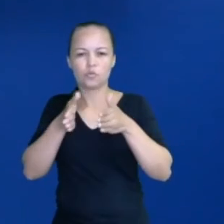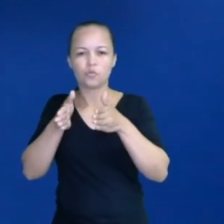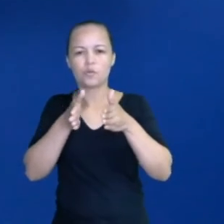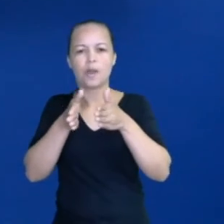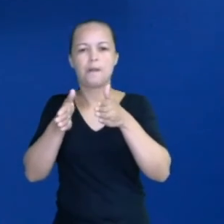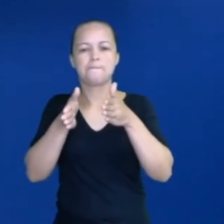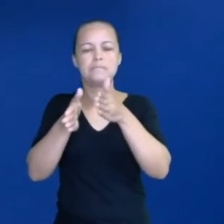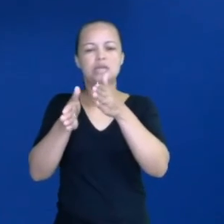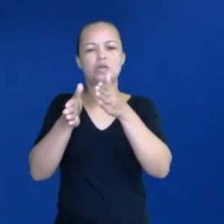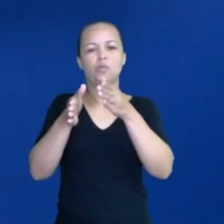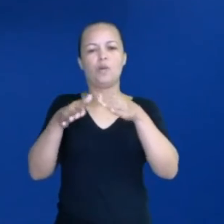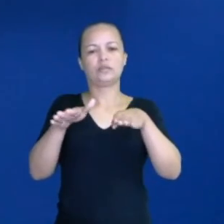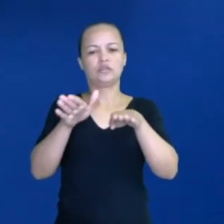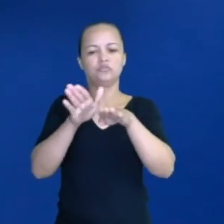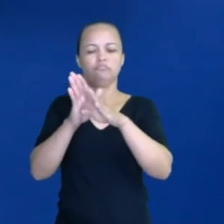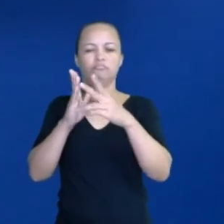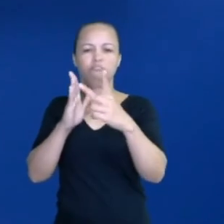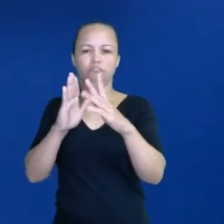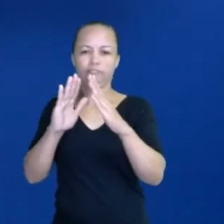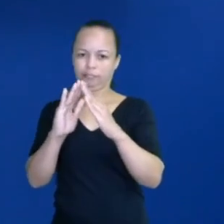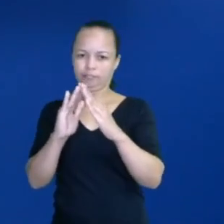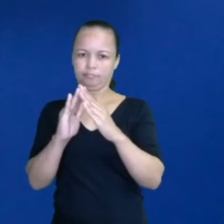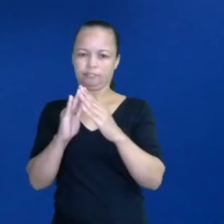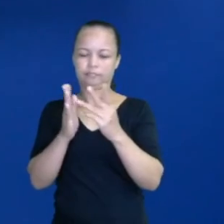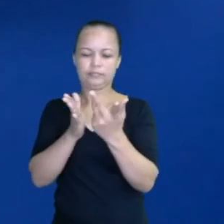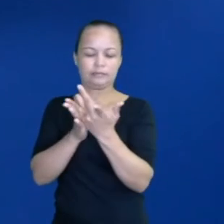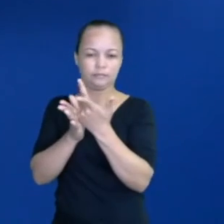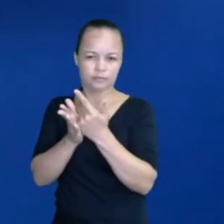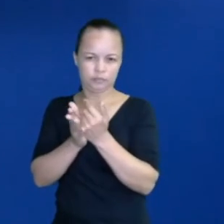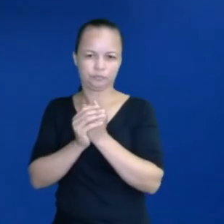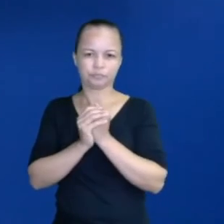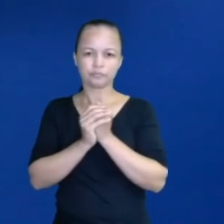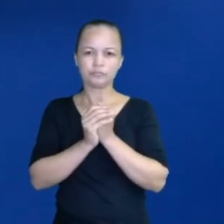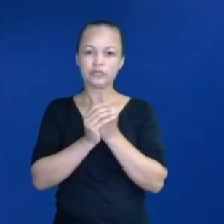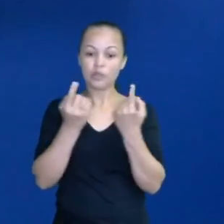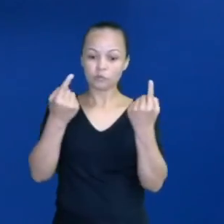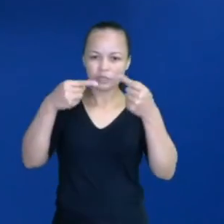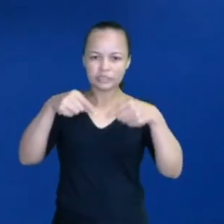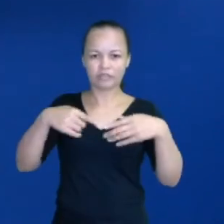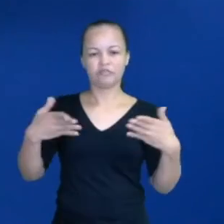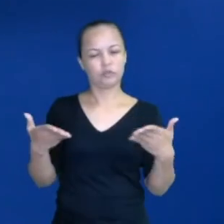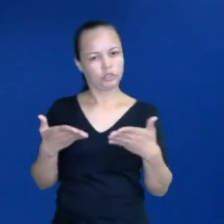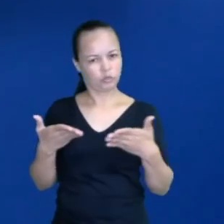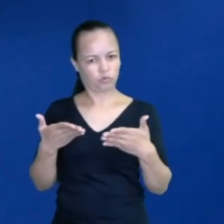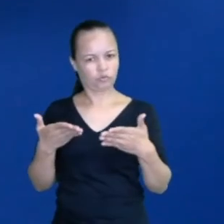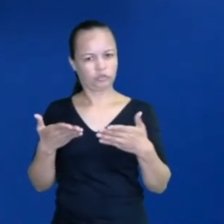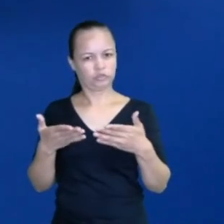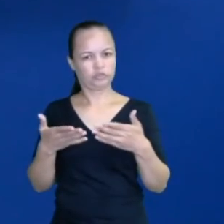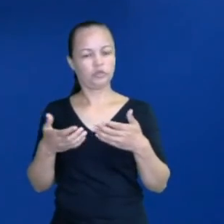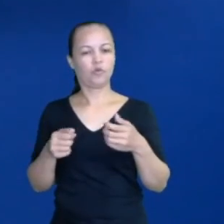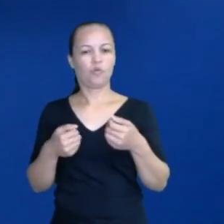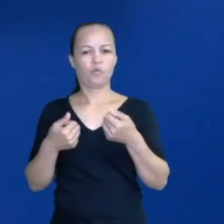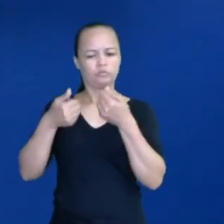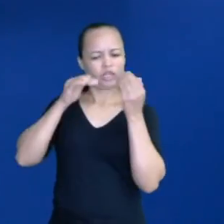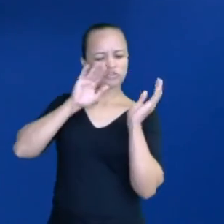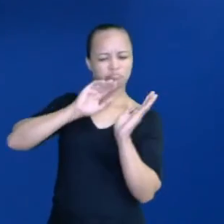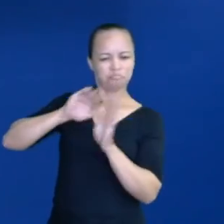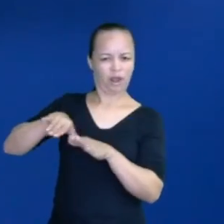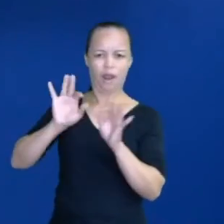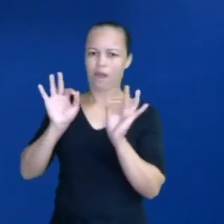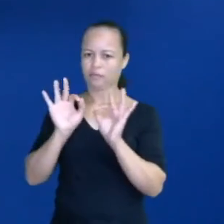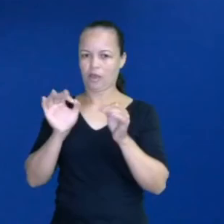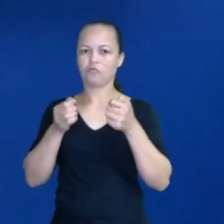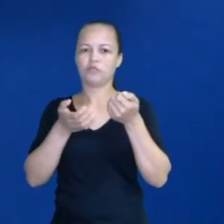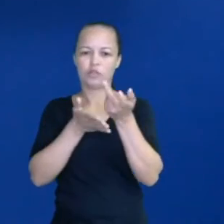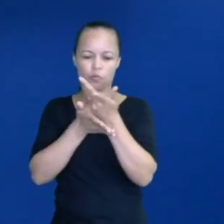desafio de geografia de hoje, da aula de hoje, ok? Não vai deixar de fazer, tá bom? Esse desenho vai te